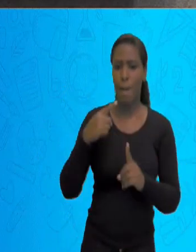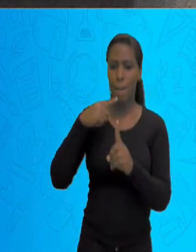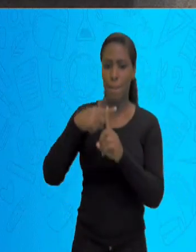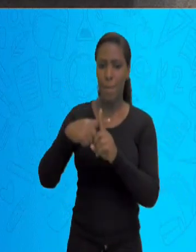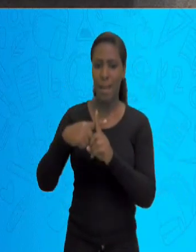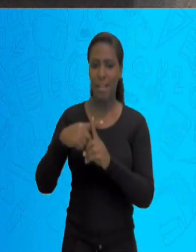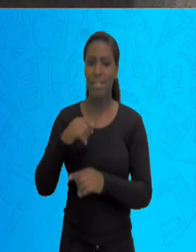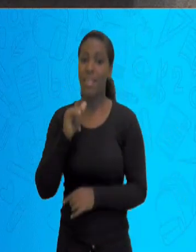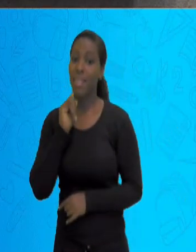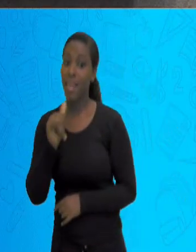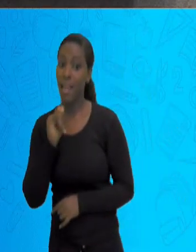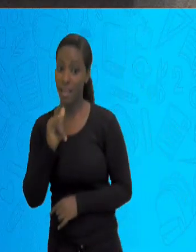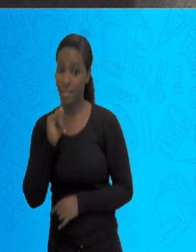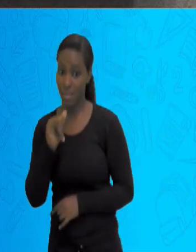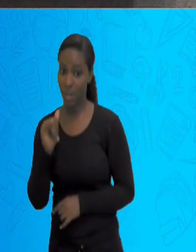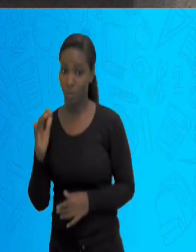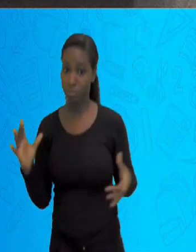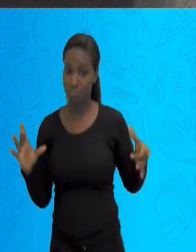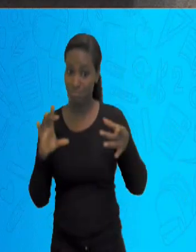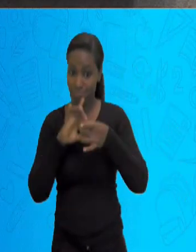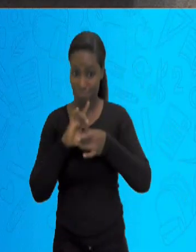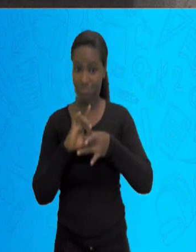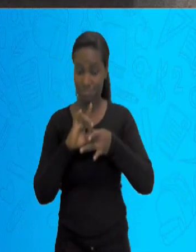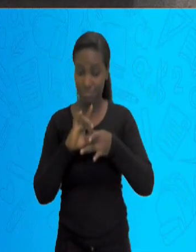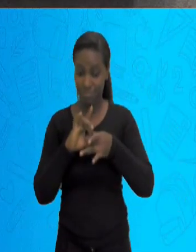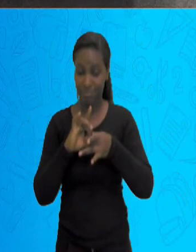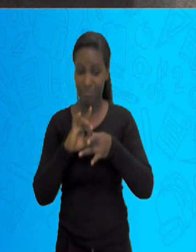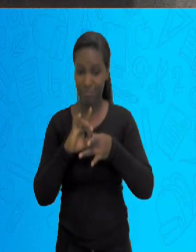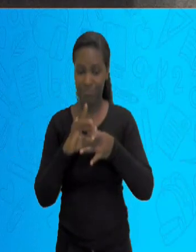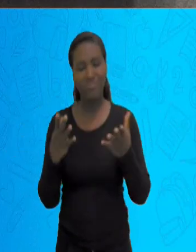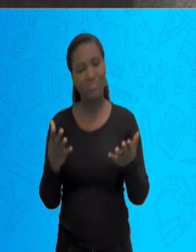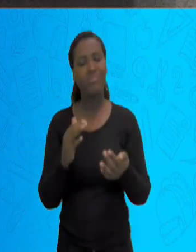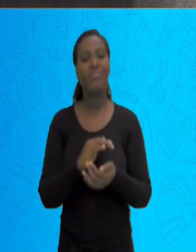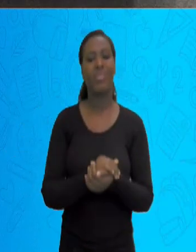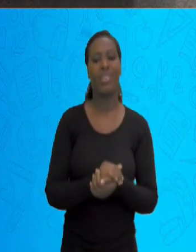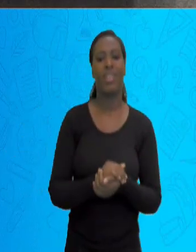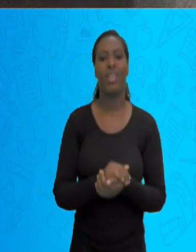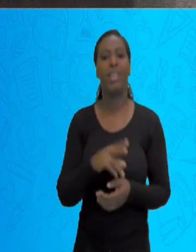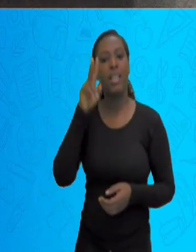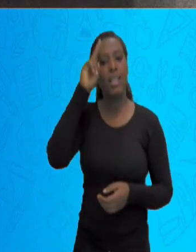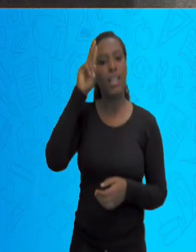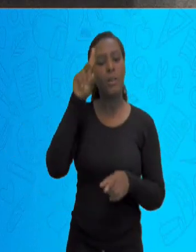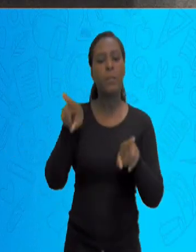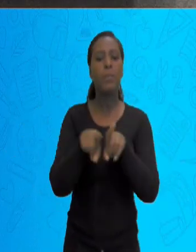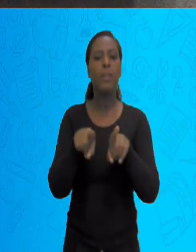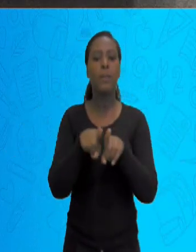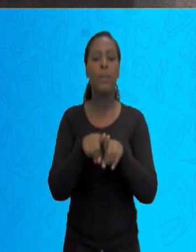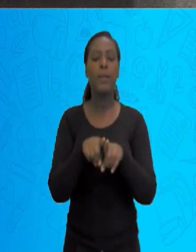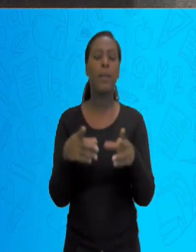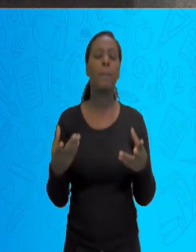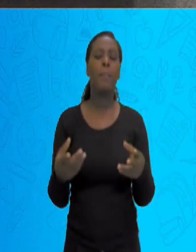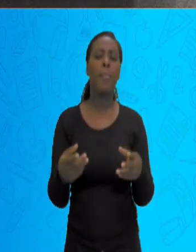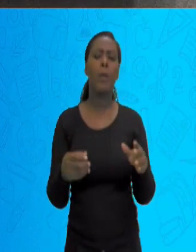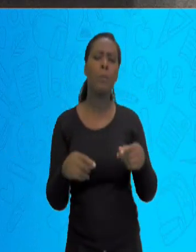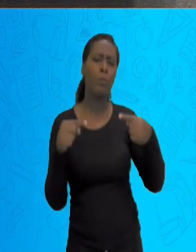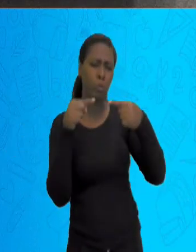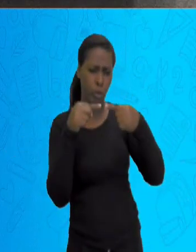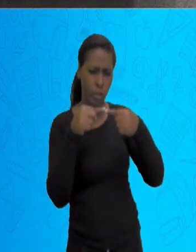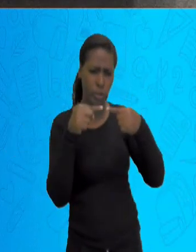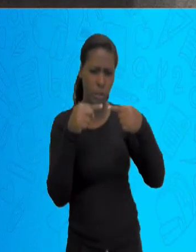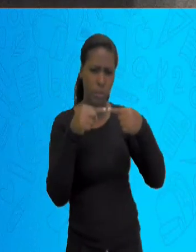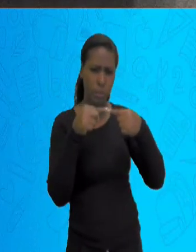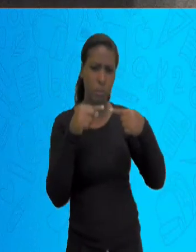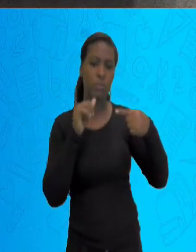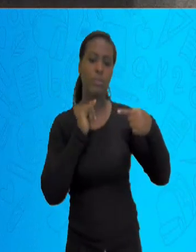trata da tipologia narrativa, eu tenho aqueles elementos básicos. Eu tenho um personagem,